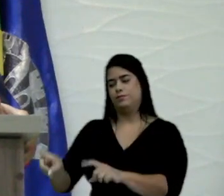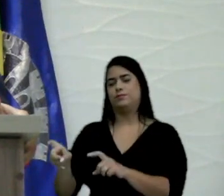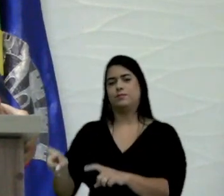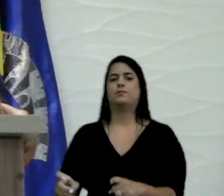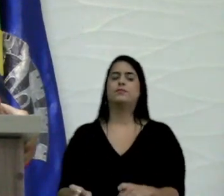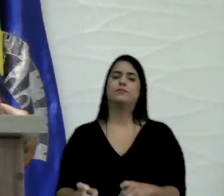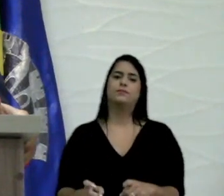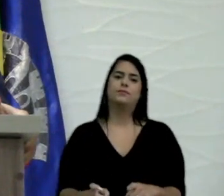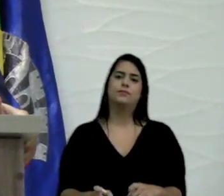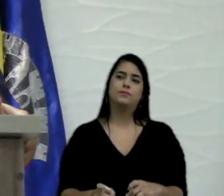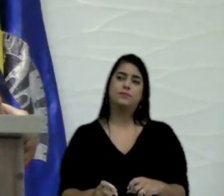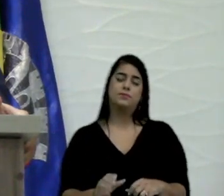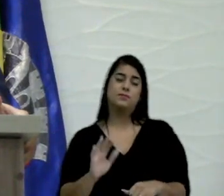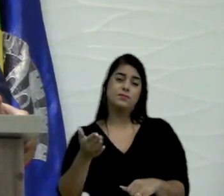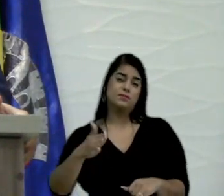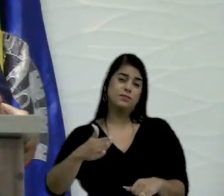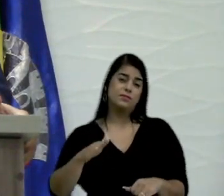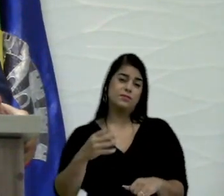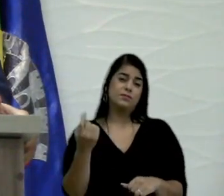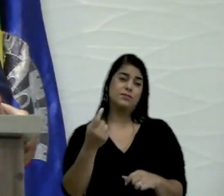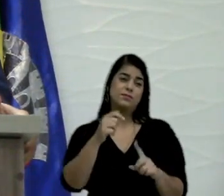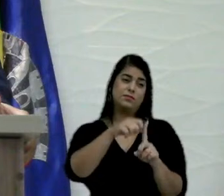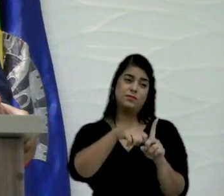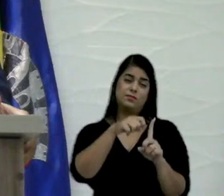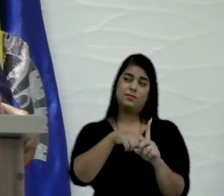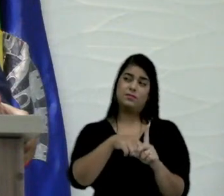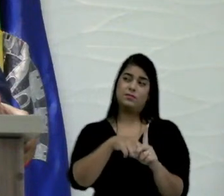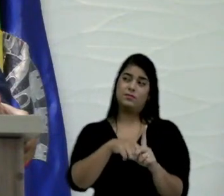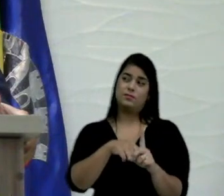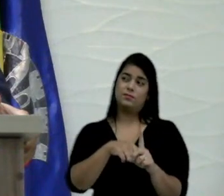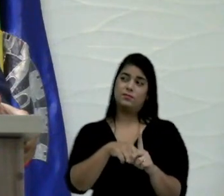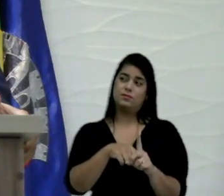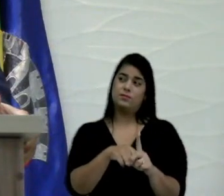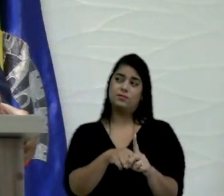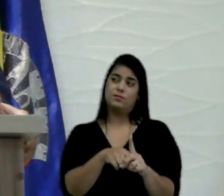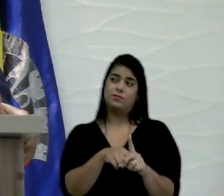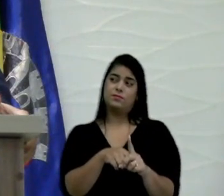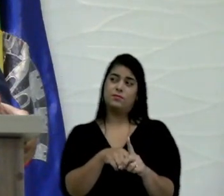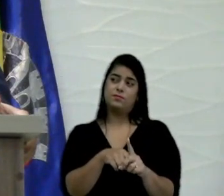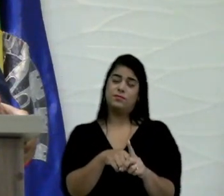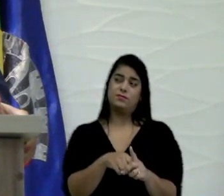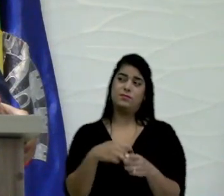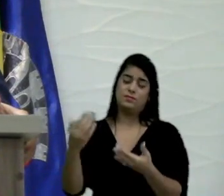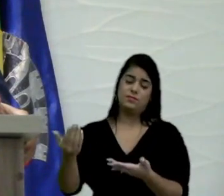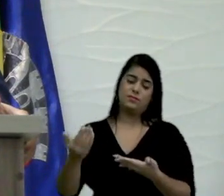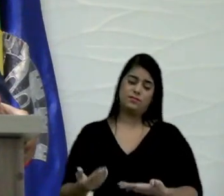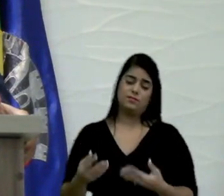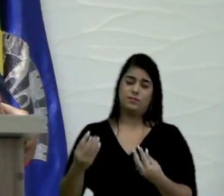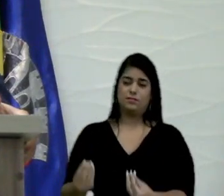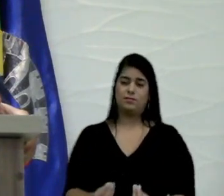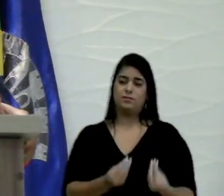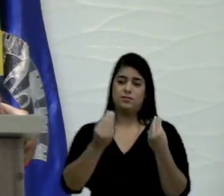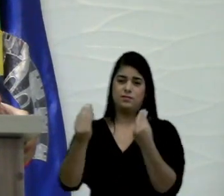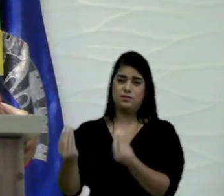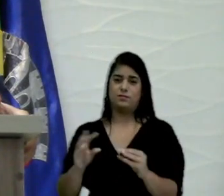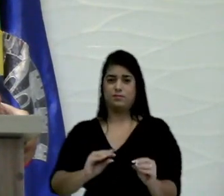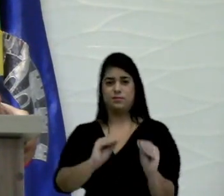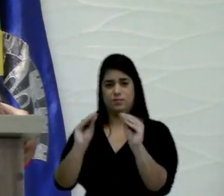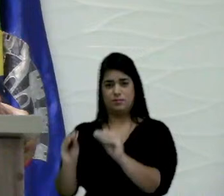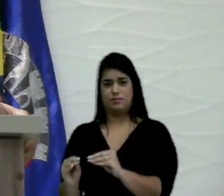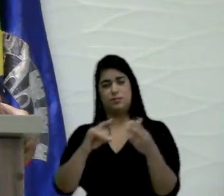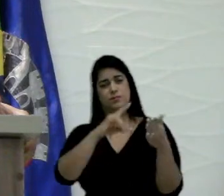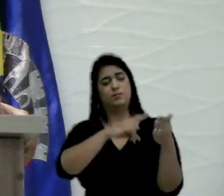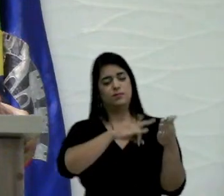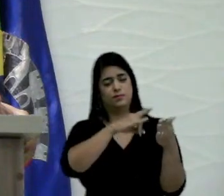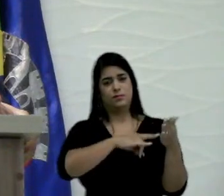faz mais ou menos um mês né O que a gente tá tentando pelo menos ser recebido para entregar o nosso documento